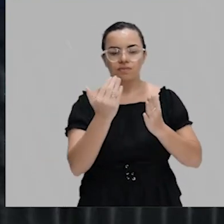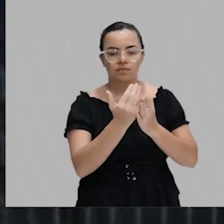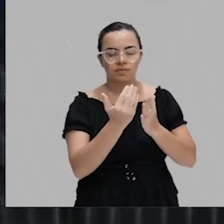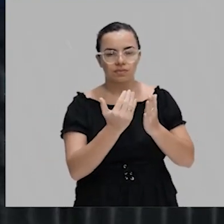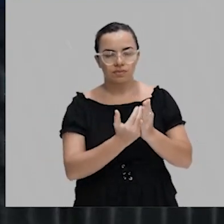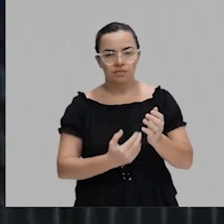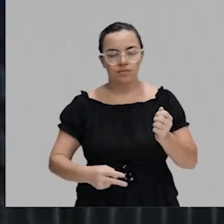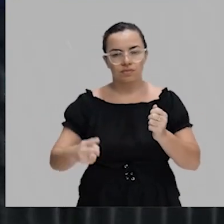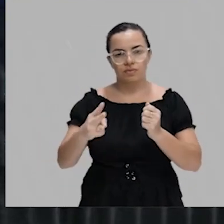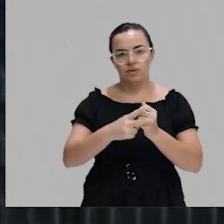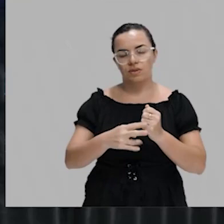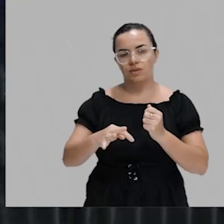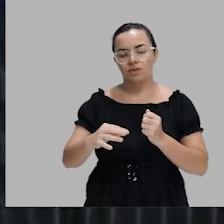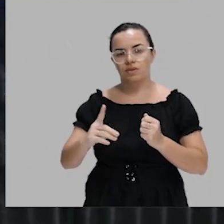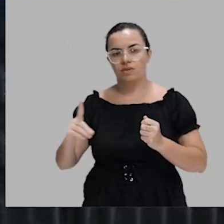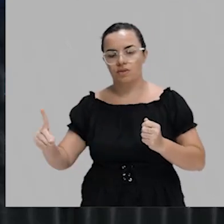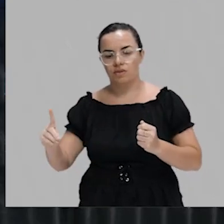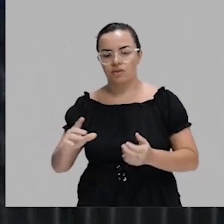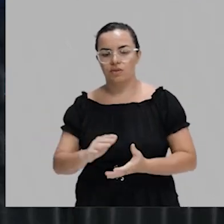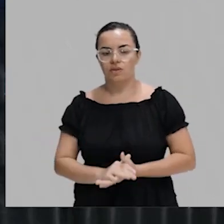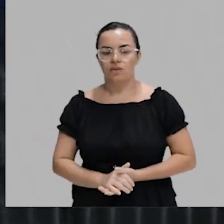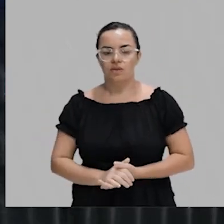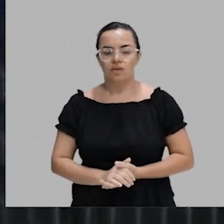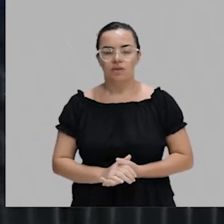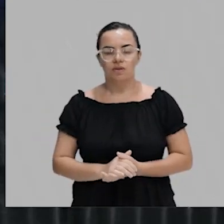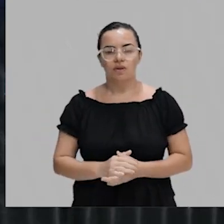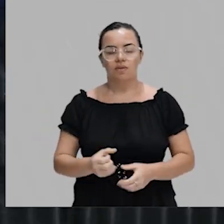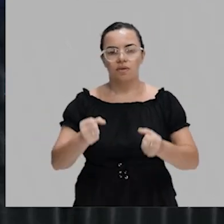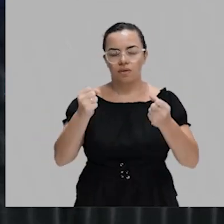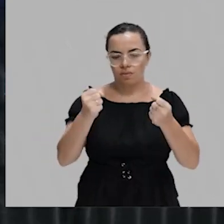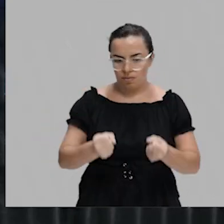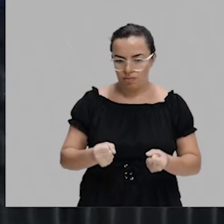direto. Agora, assistir pode ter sentido